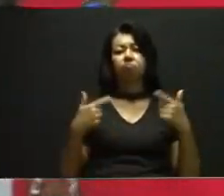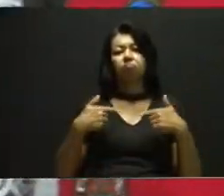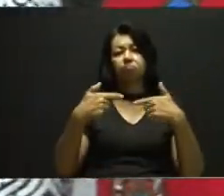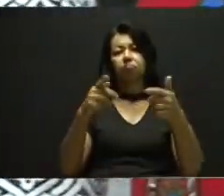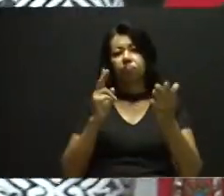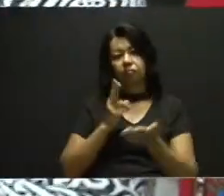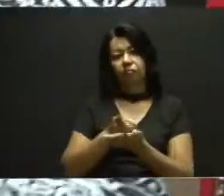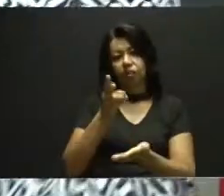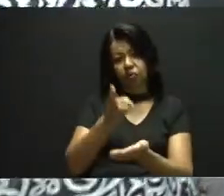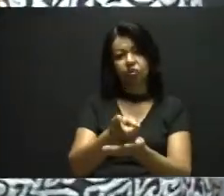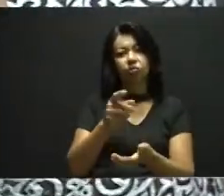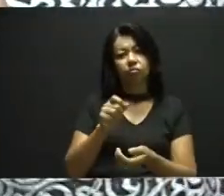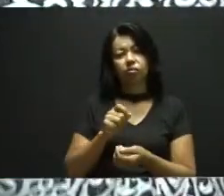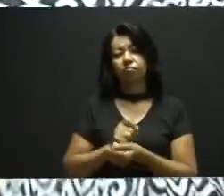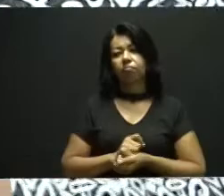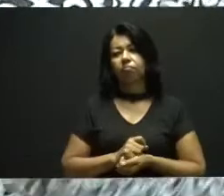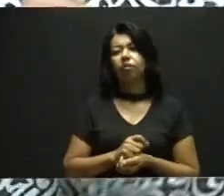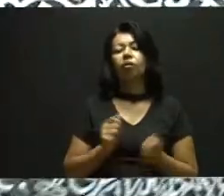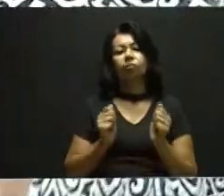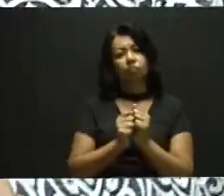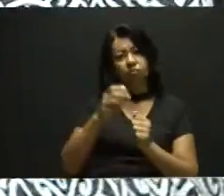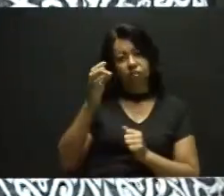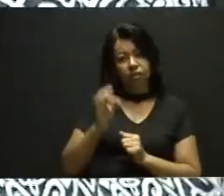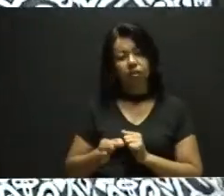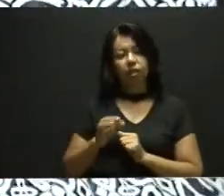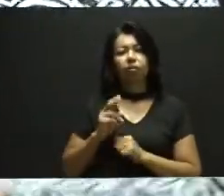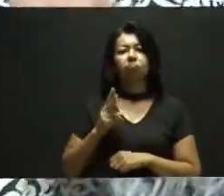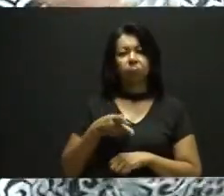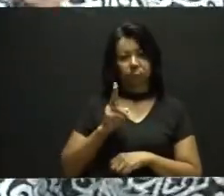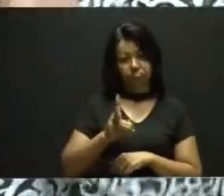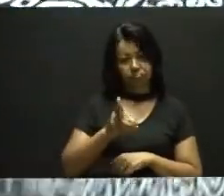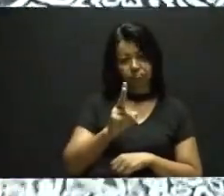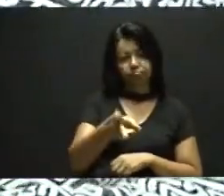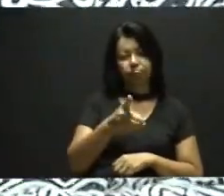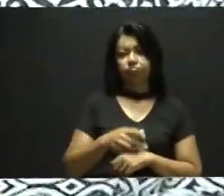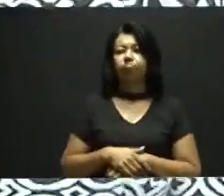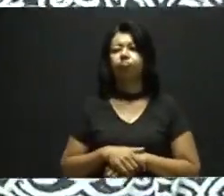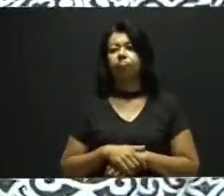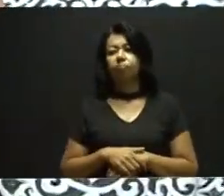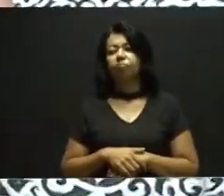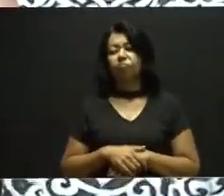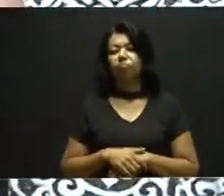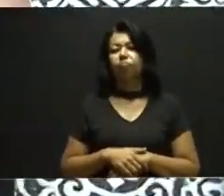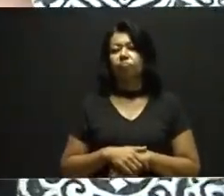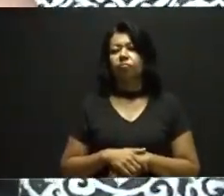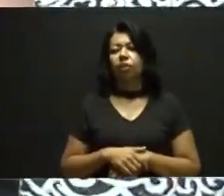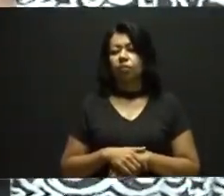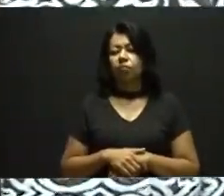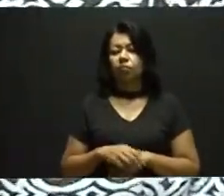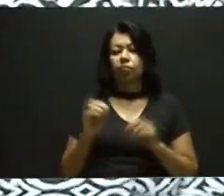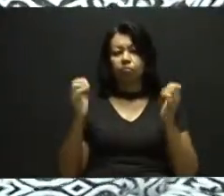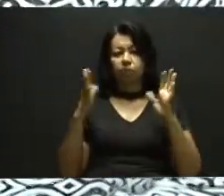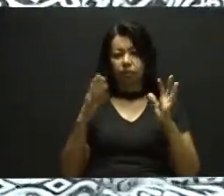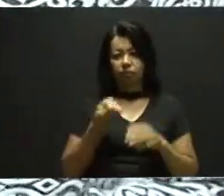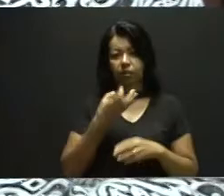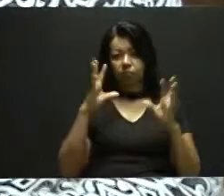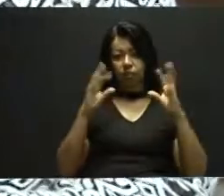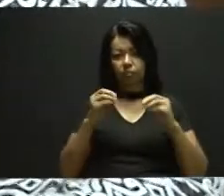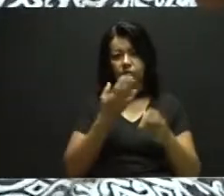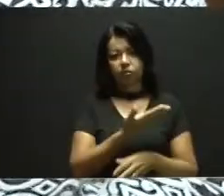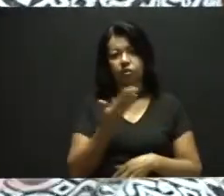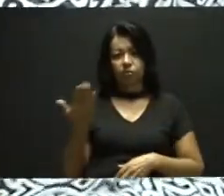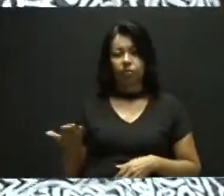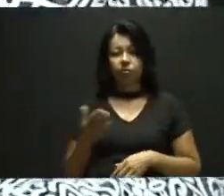vereador com certeza a resistência que se fala então nós estamos resistência cabeça boa noite boa noite a todos uma noite